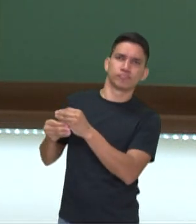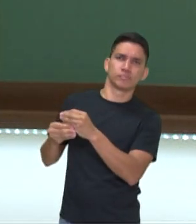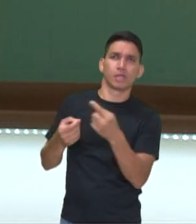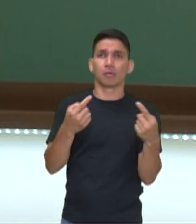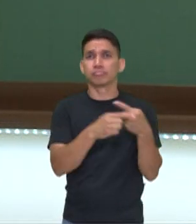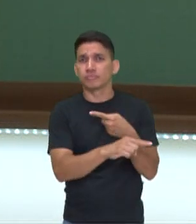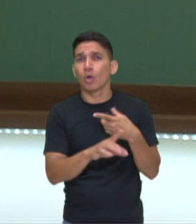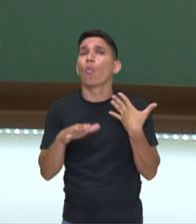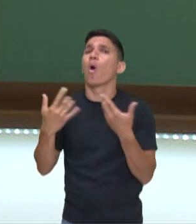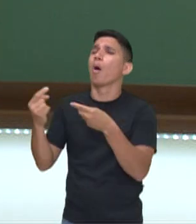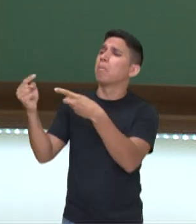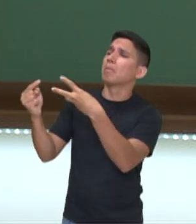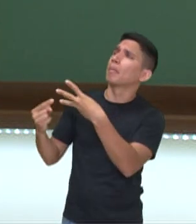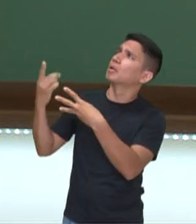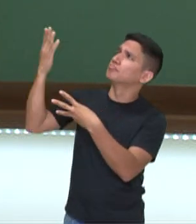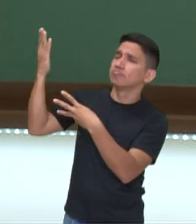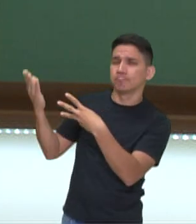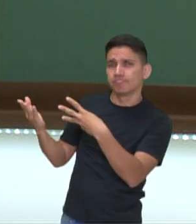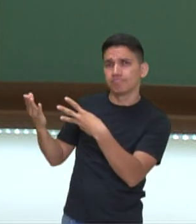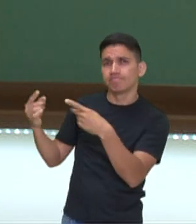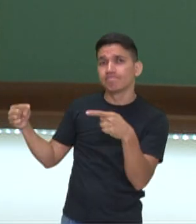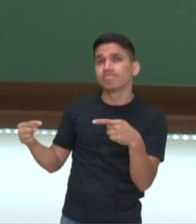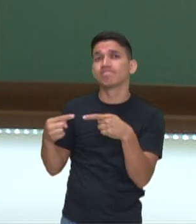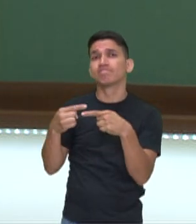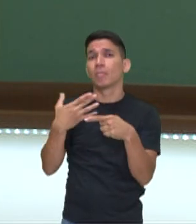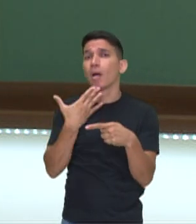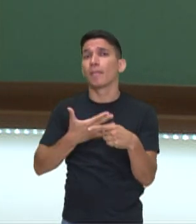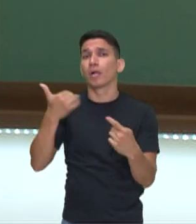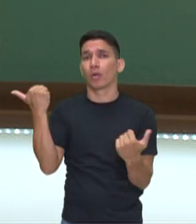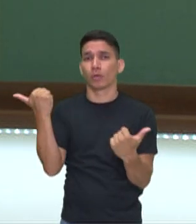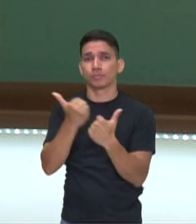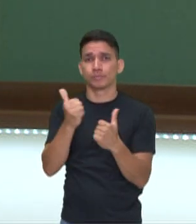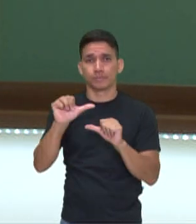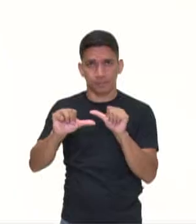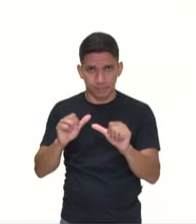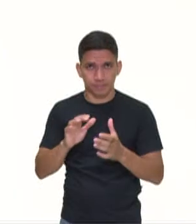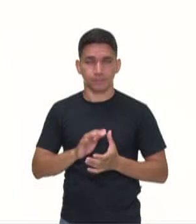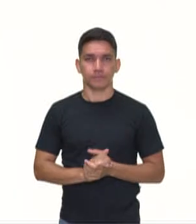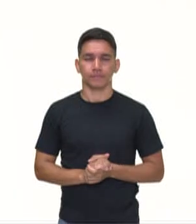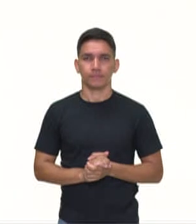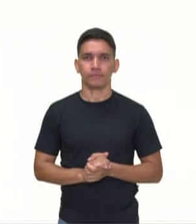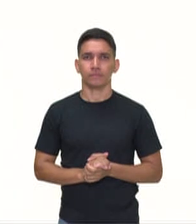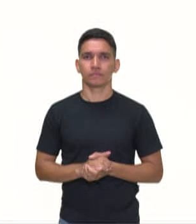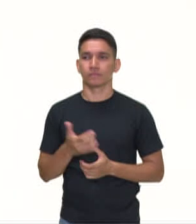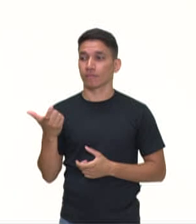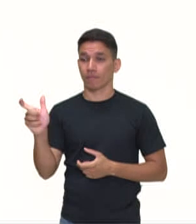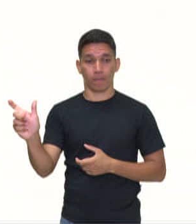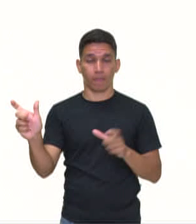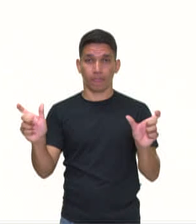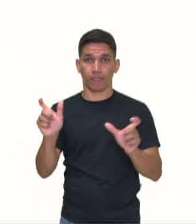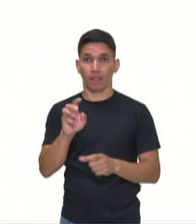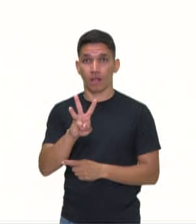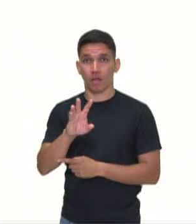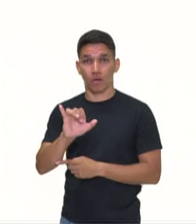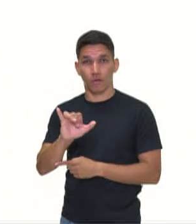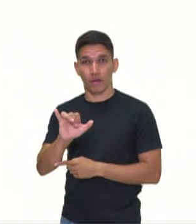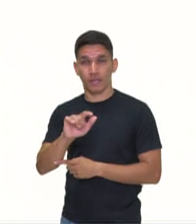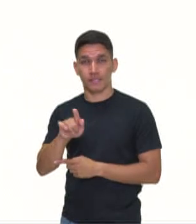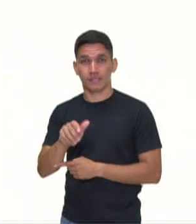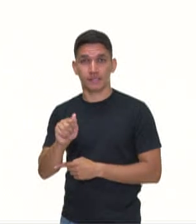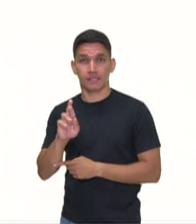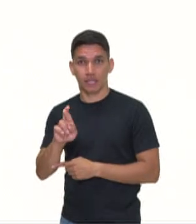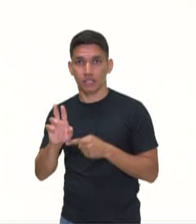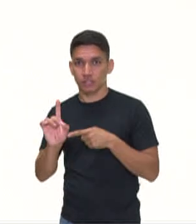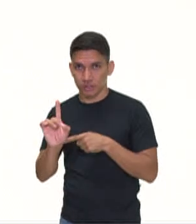e consequência. Se nós observarmos aqui, nós vamos ter a alternativa reason and consequence. Por quê? Porque